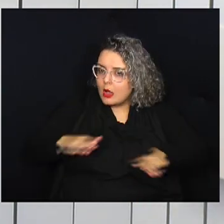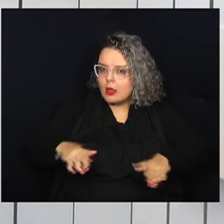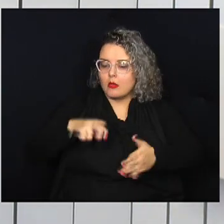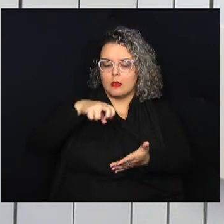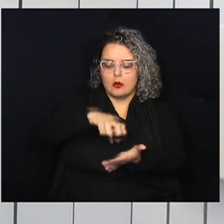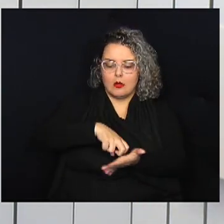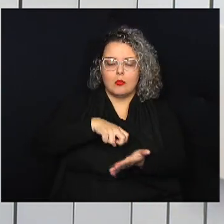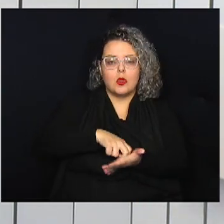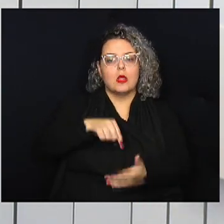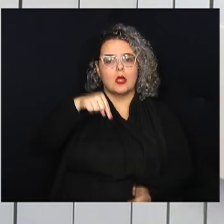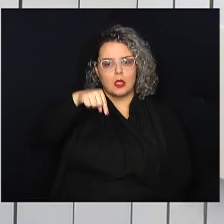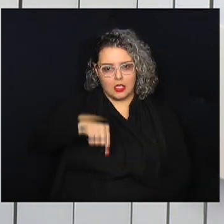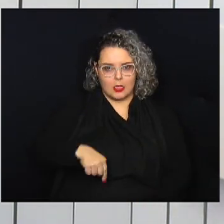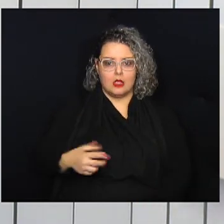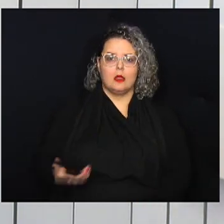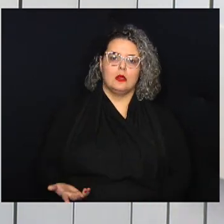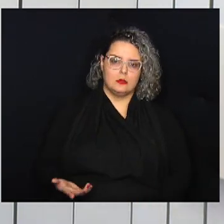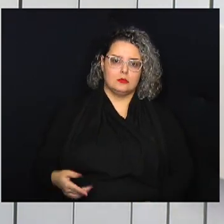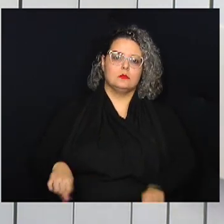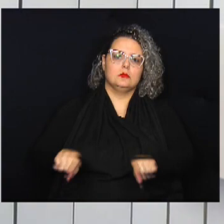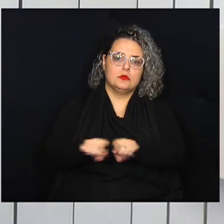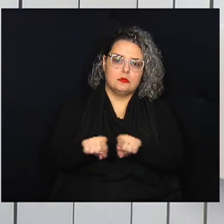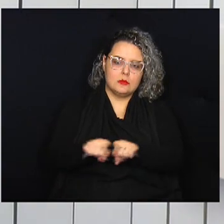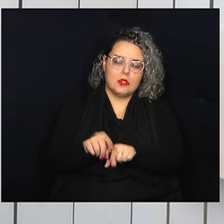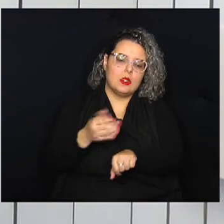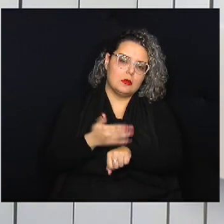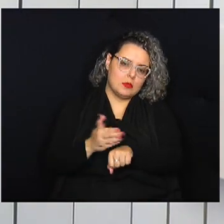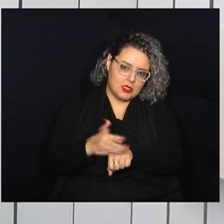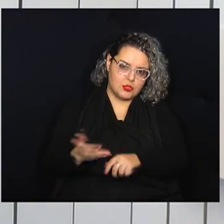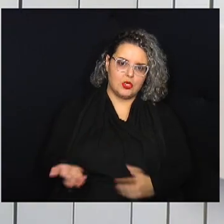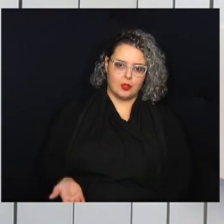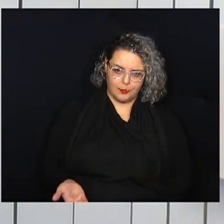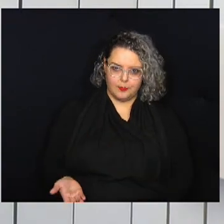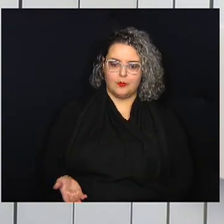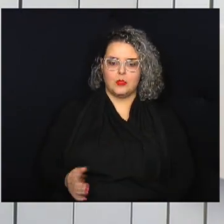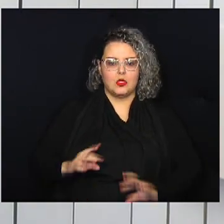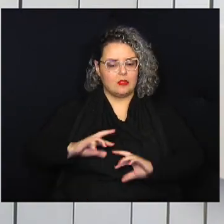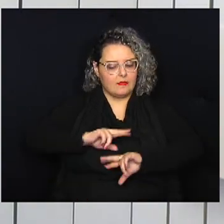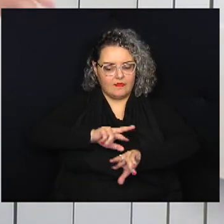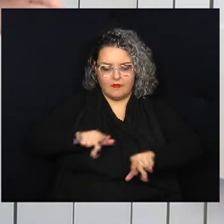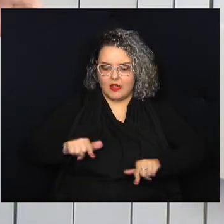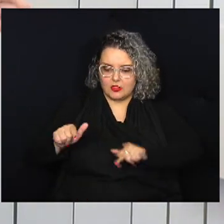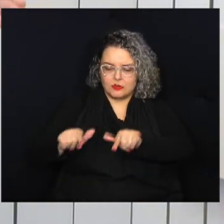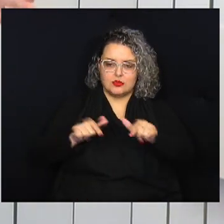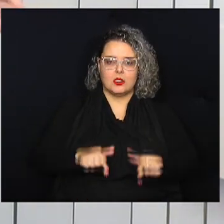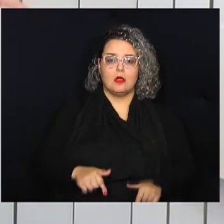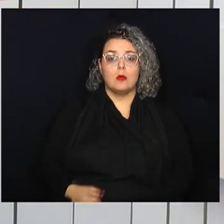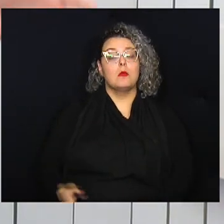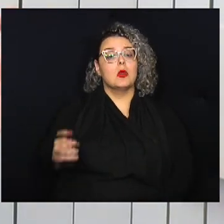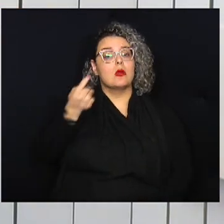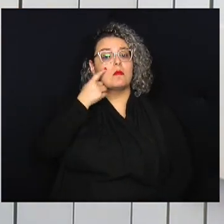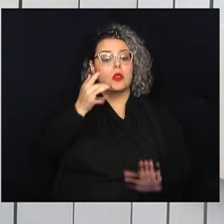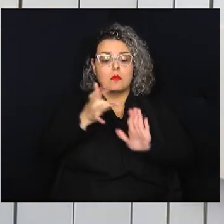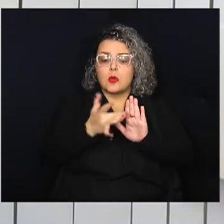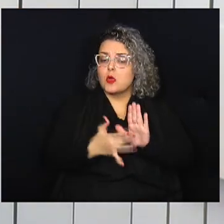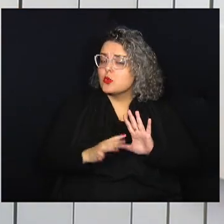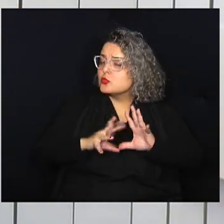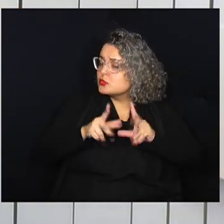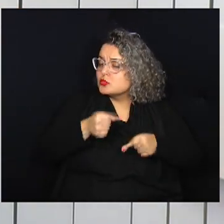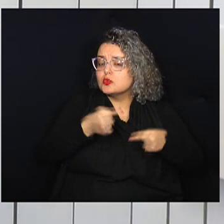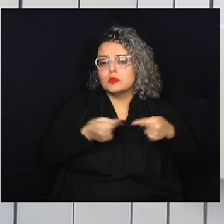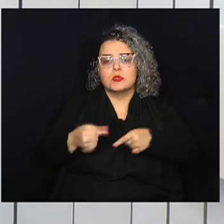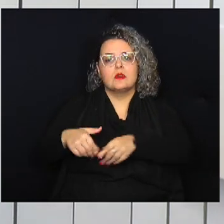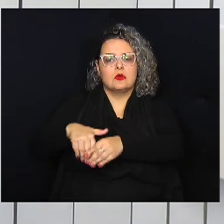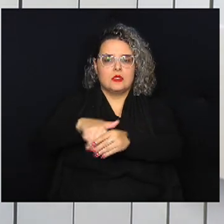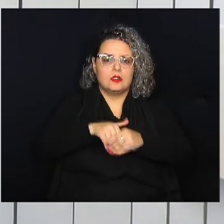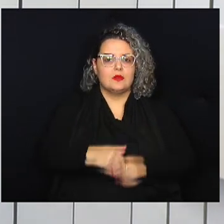punição àqueles que as praticarem. Para você poder conferir a pauta completa com todos os projetos que serão discutidos e